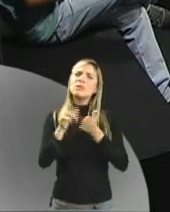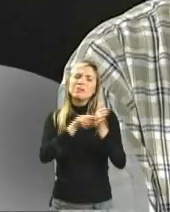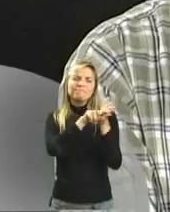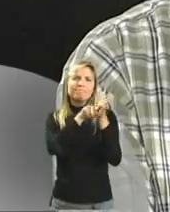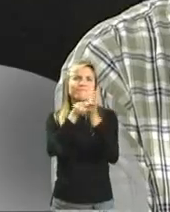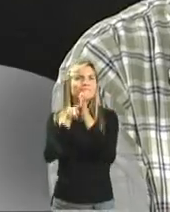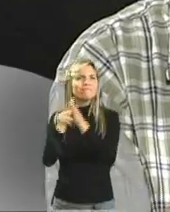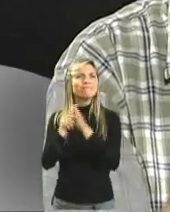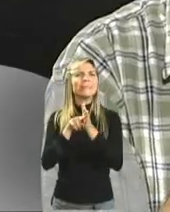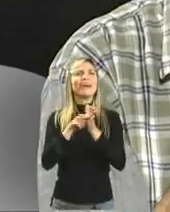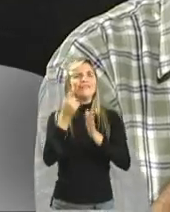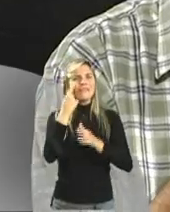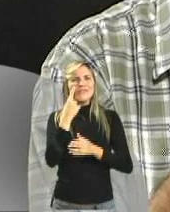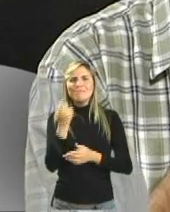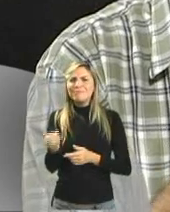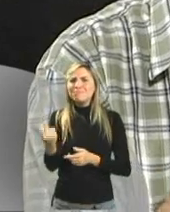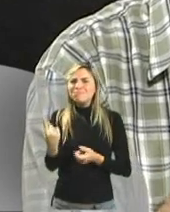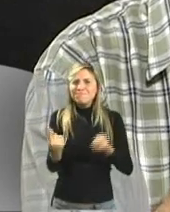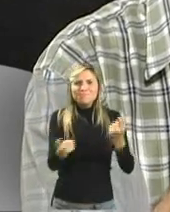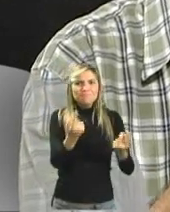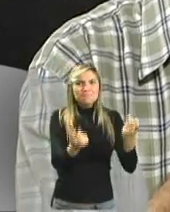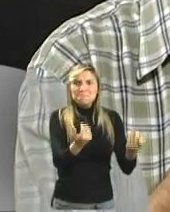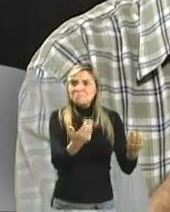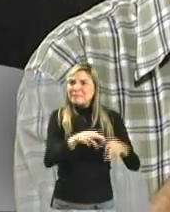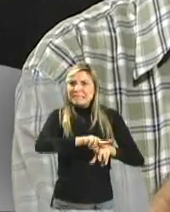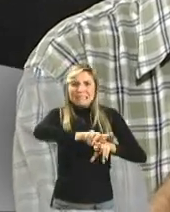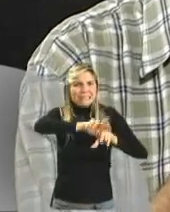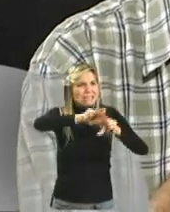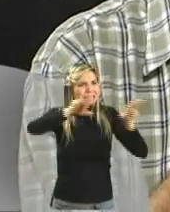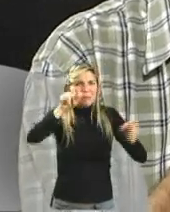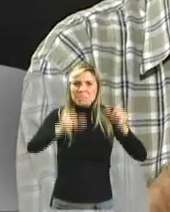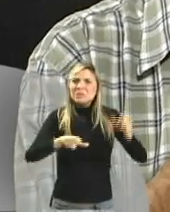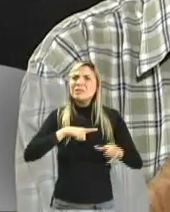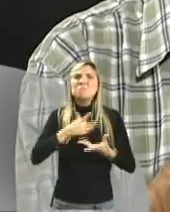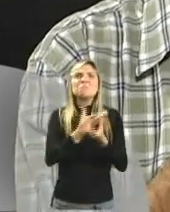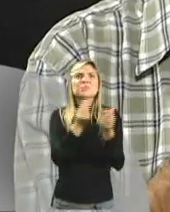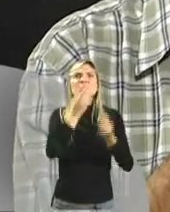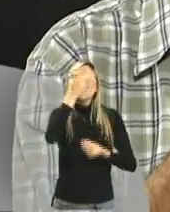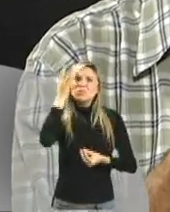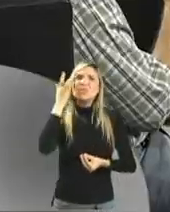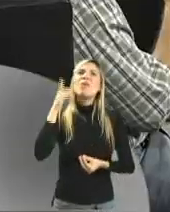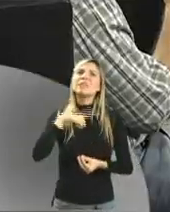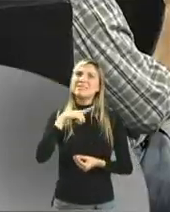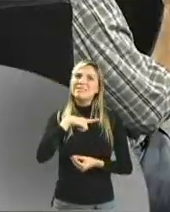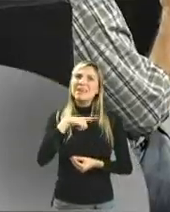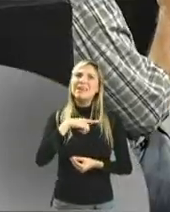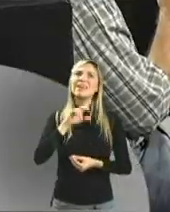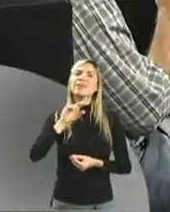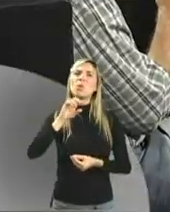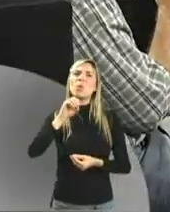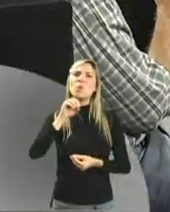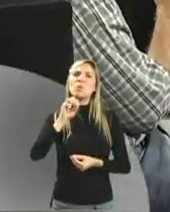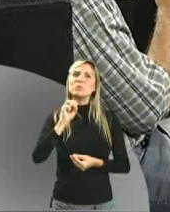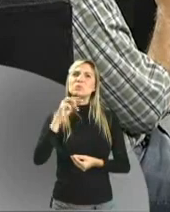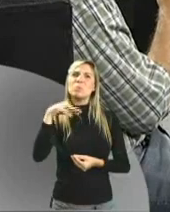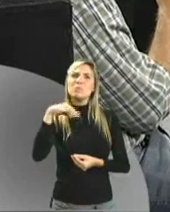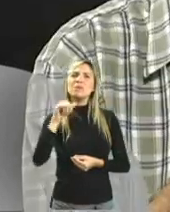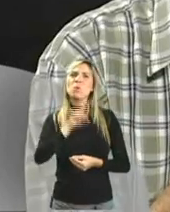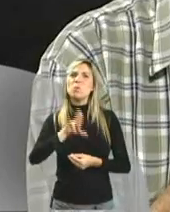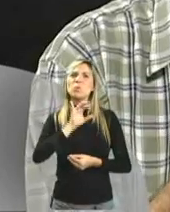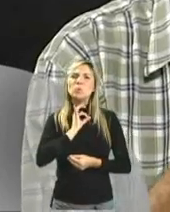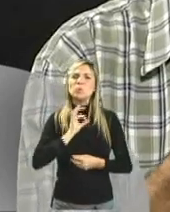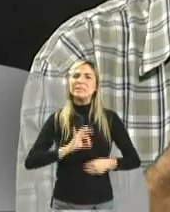que a demanda de ostomia ela estava ainda maior, nesse intuito de ter um profissional para